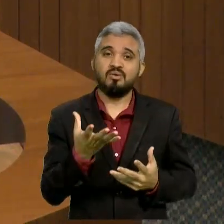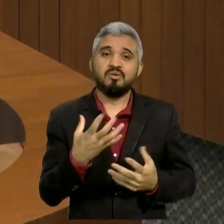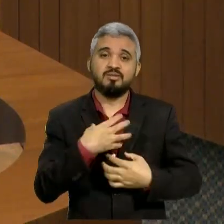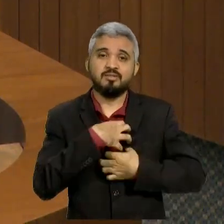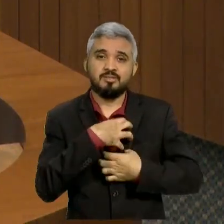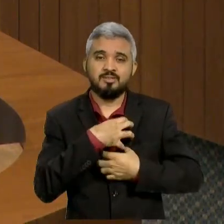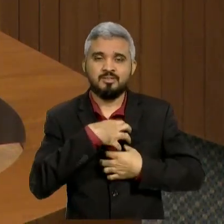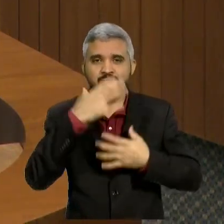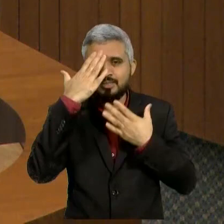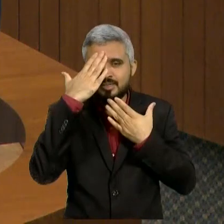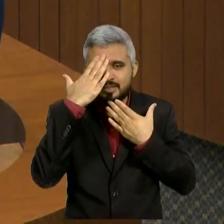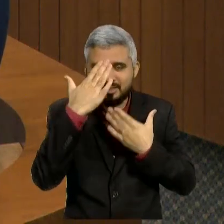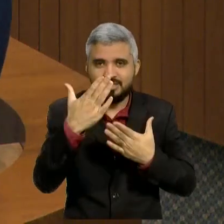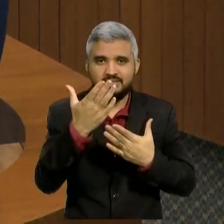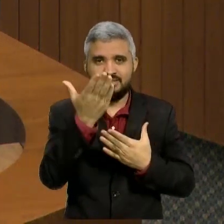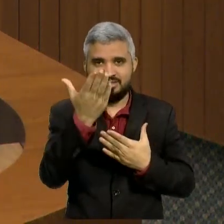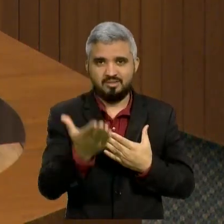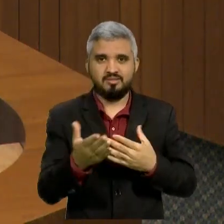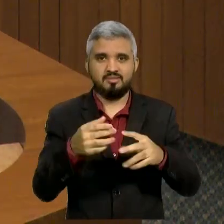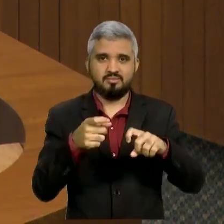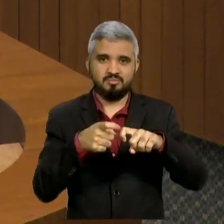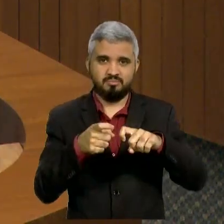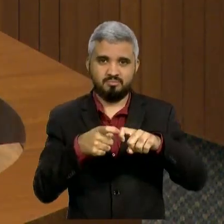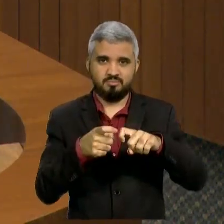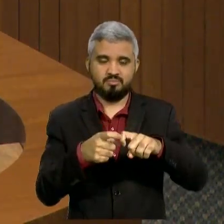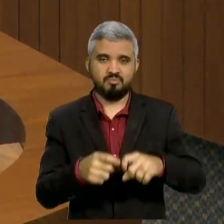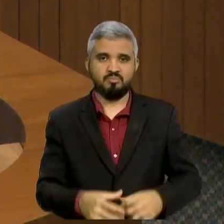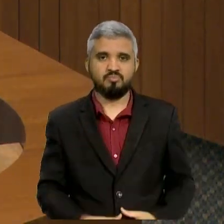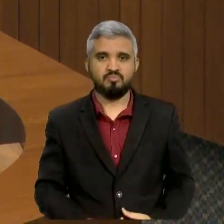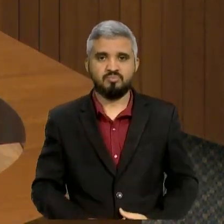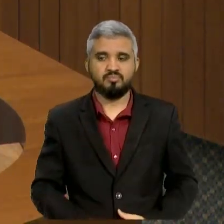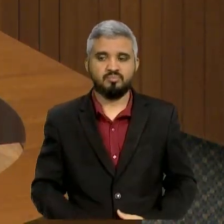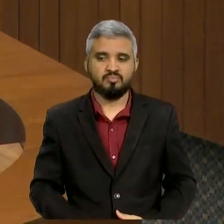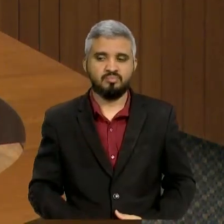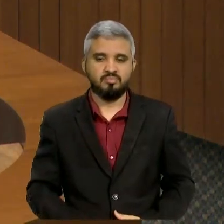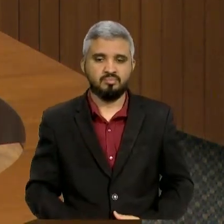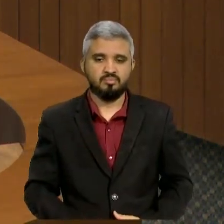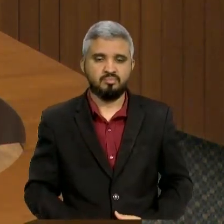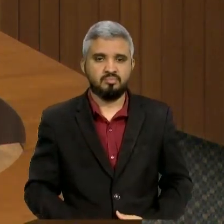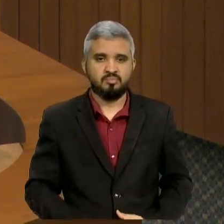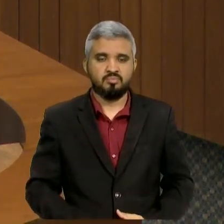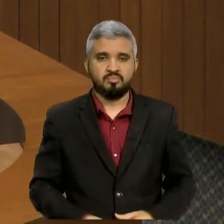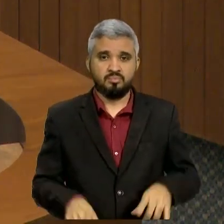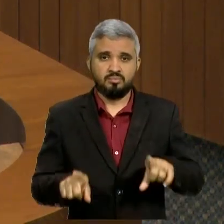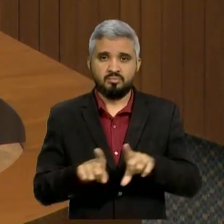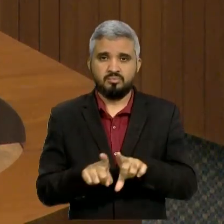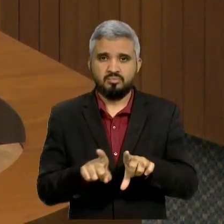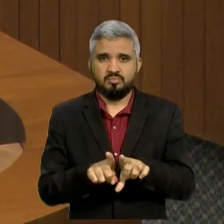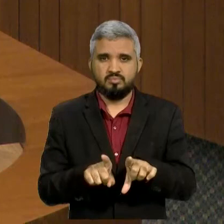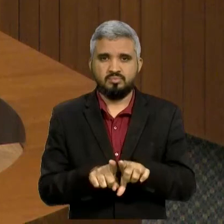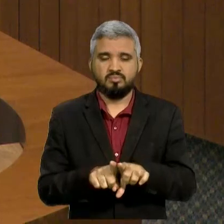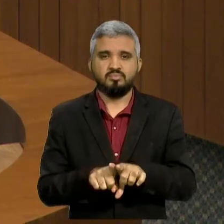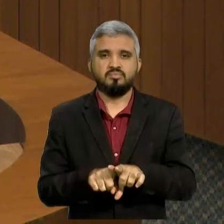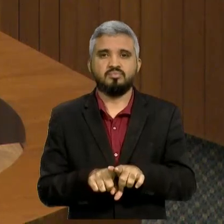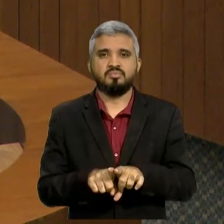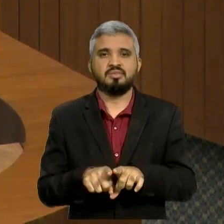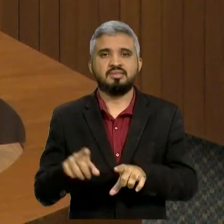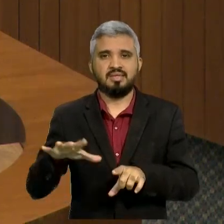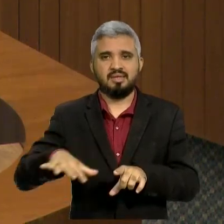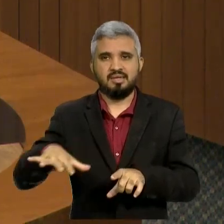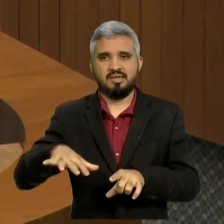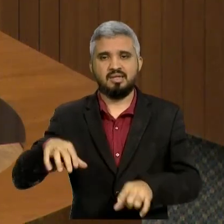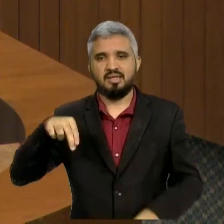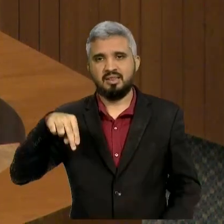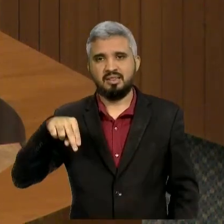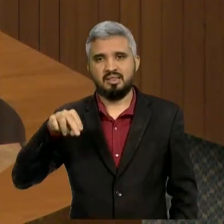gratidão de agradecê-lo também a a também atendemos nefrologia são 15